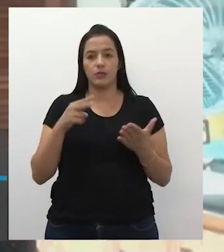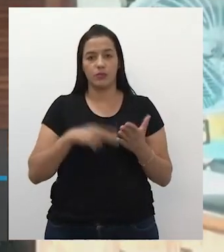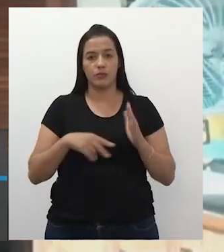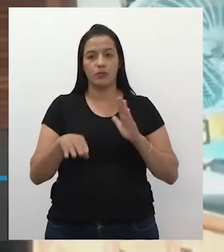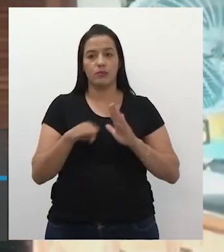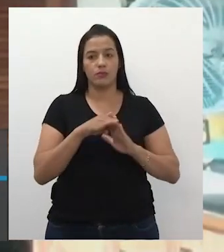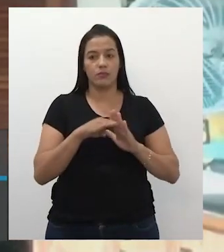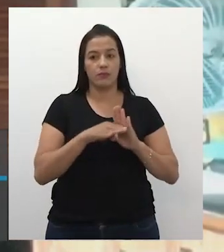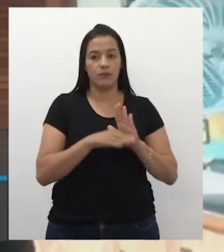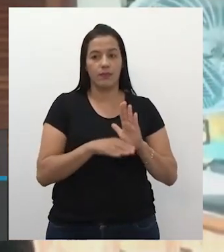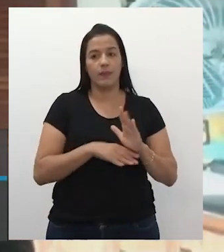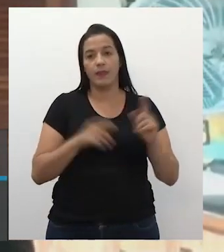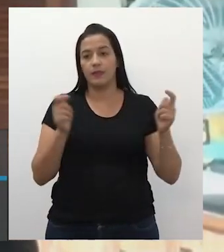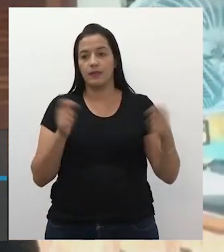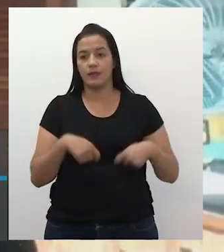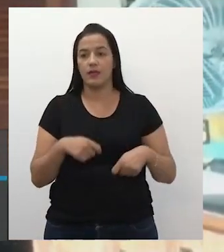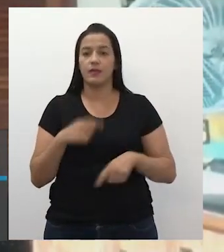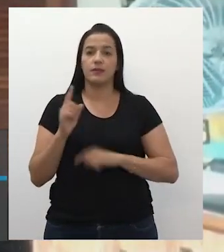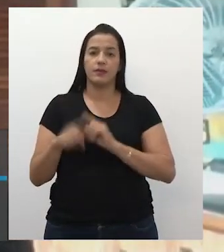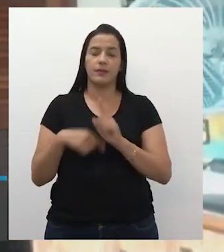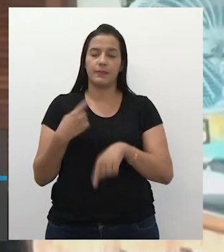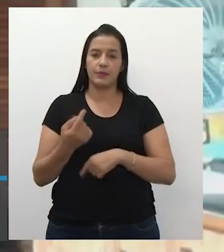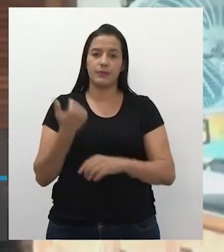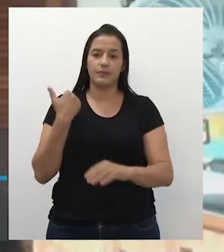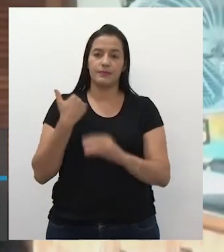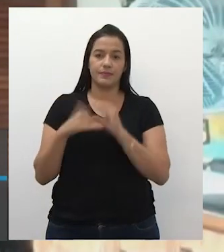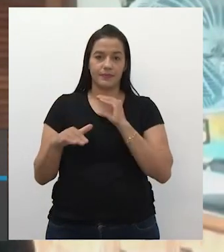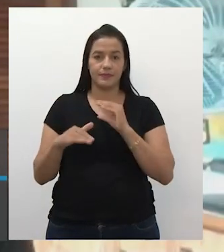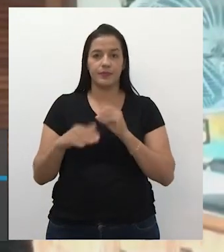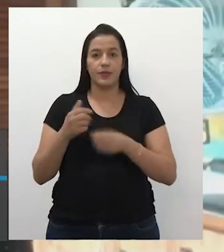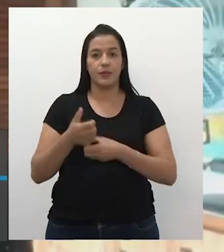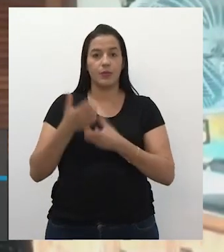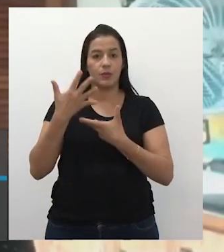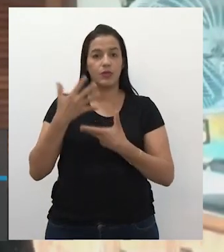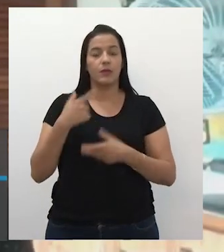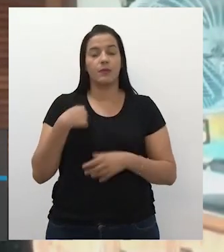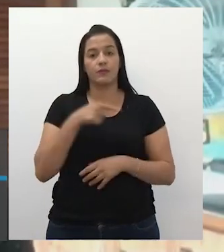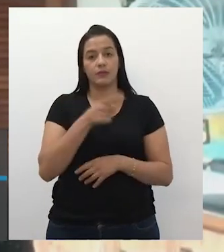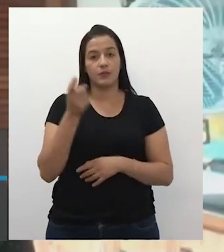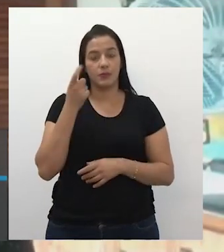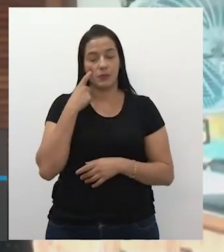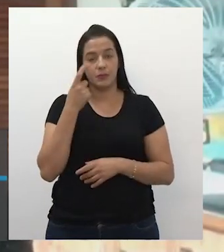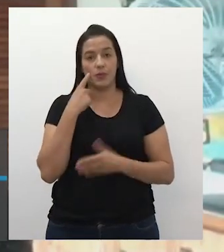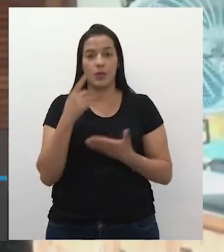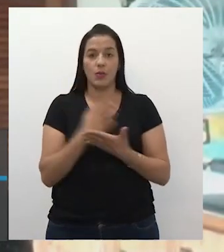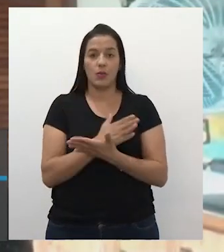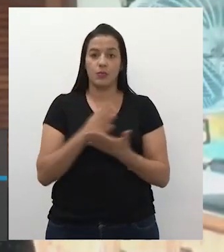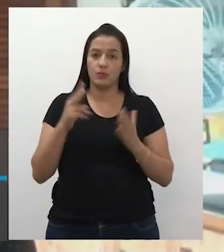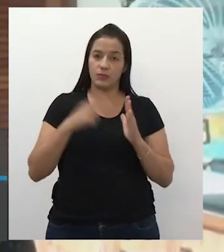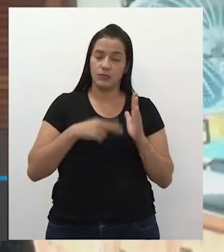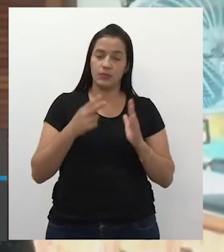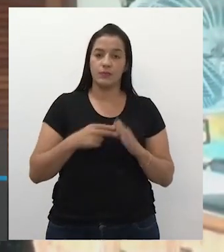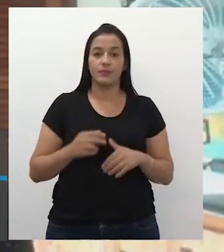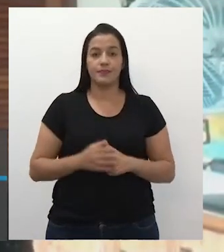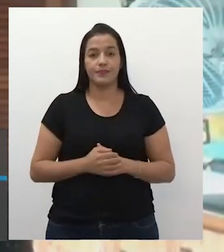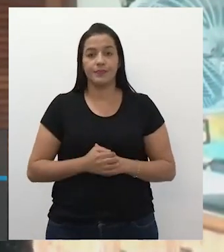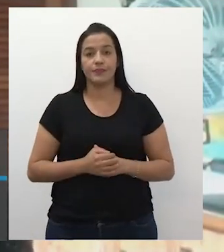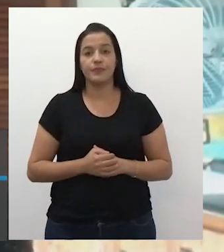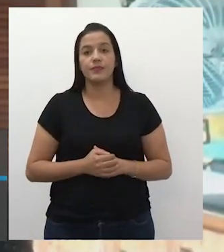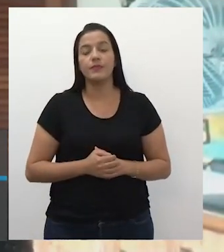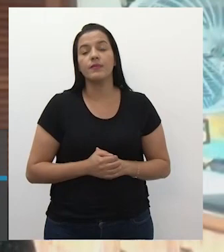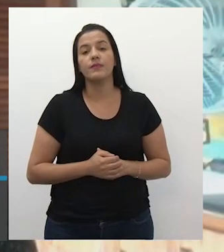e não sei se é possível postar no canal, né, algumas referências de leitura sobre essa temática, porque de